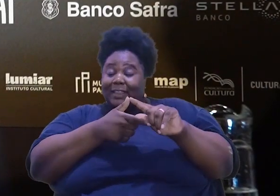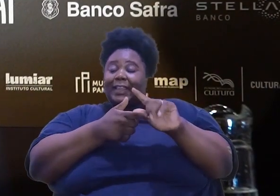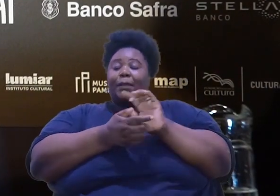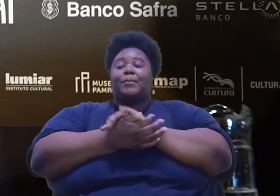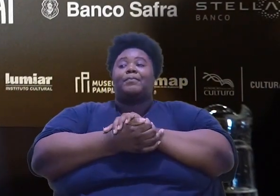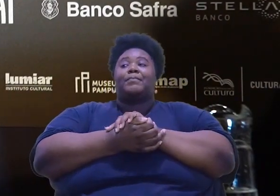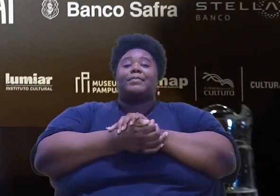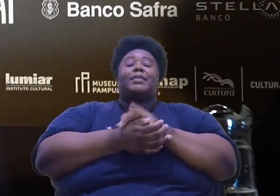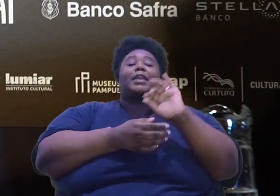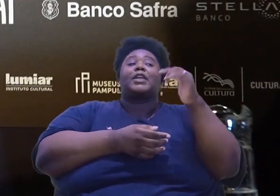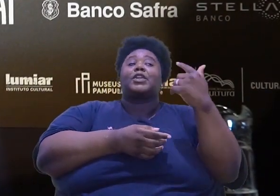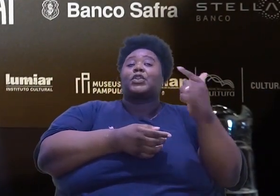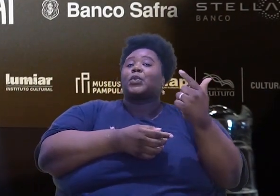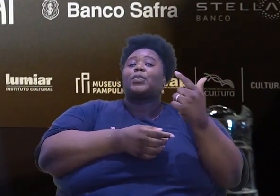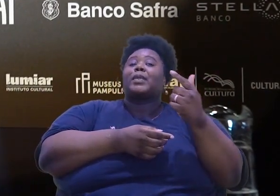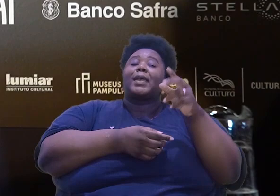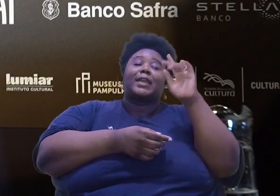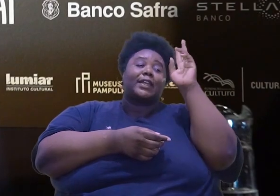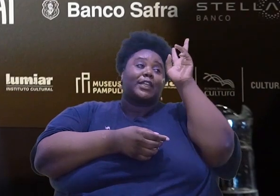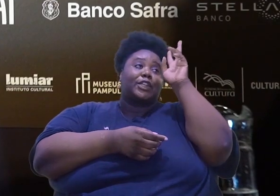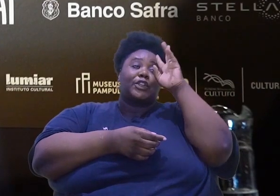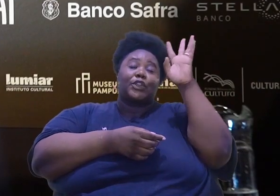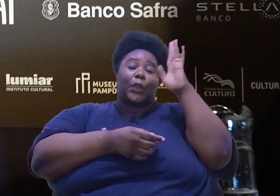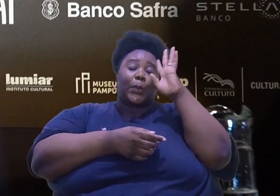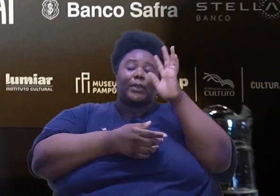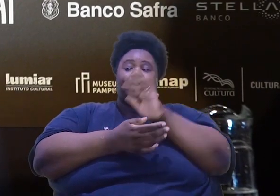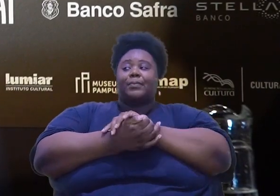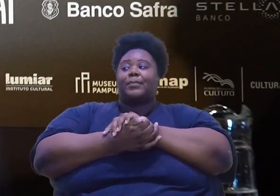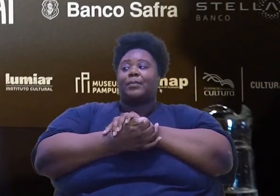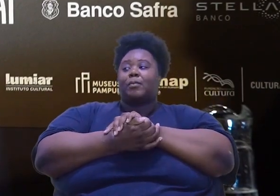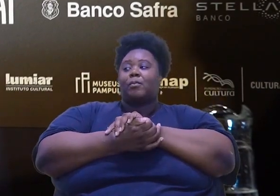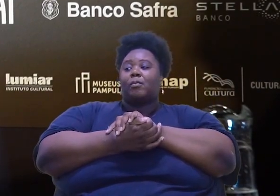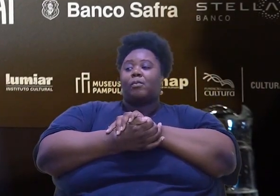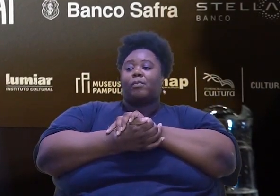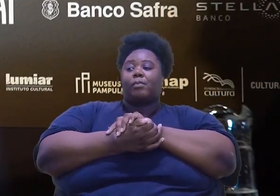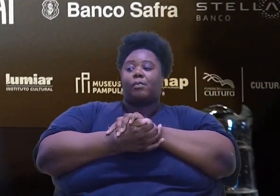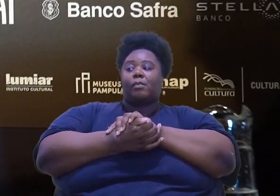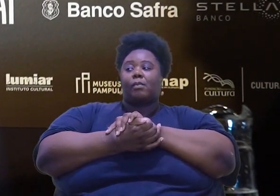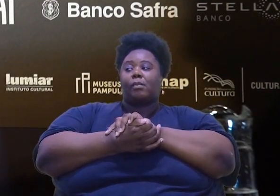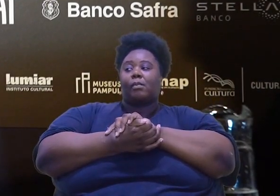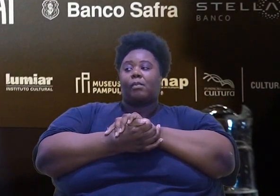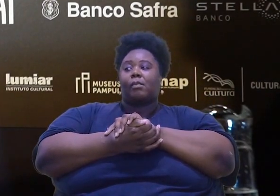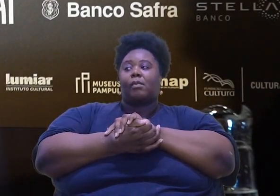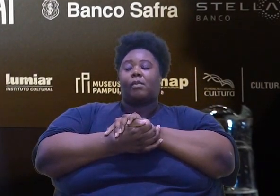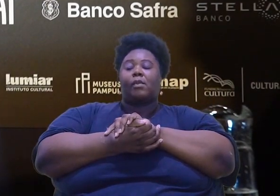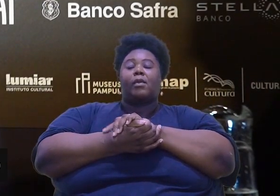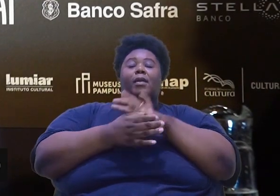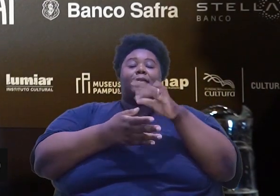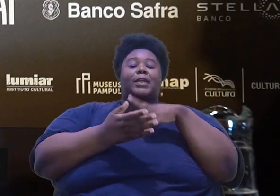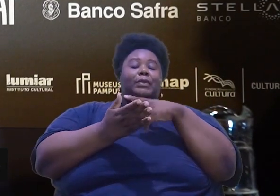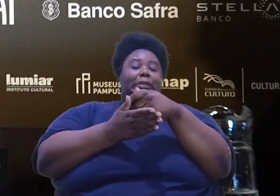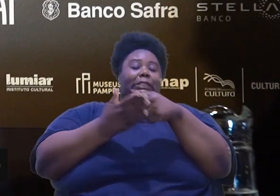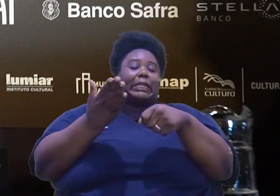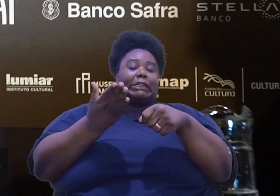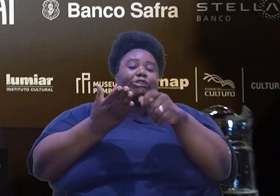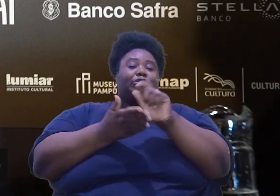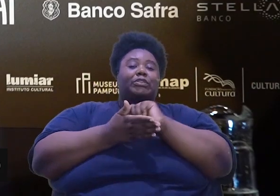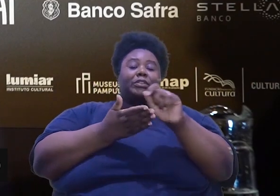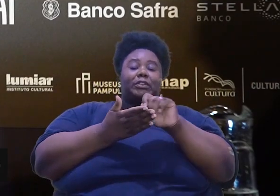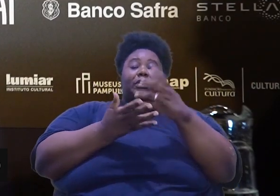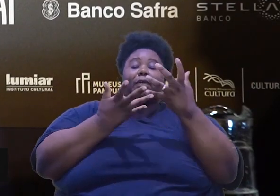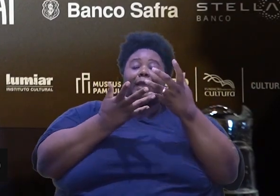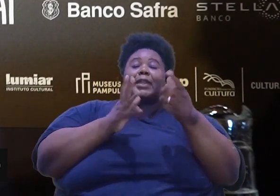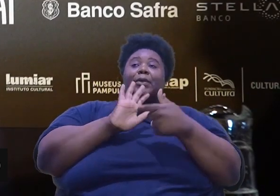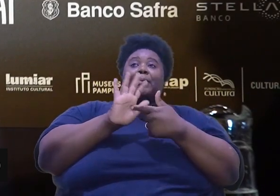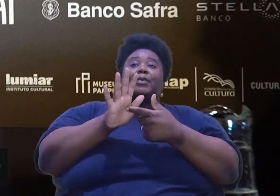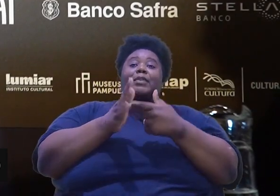africanas não existe história sem corpo. Então, eu lido com o texto escrito, mas eu quero levar para o